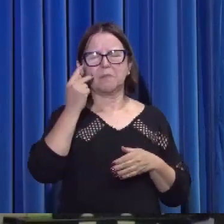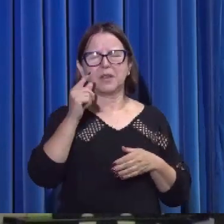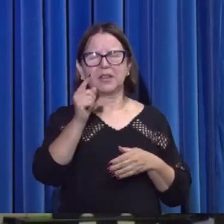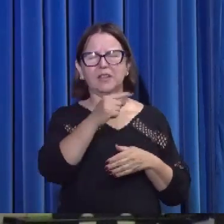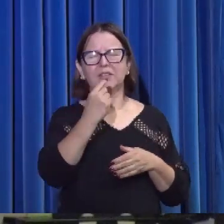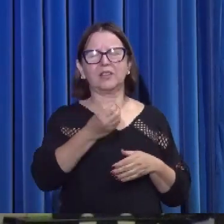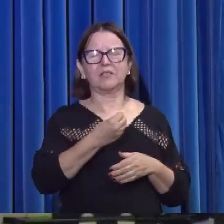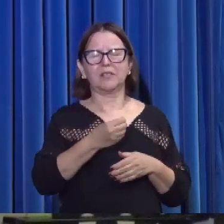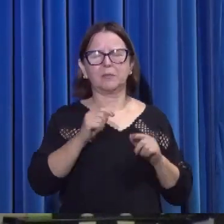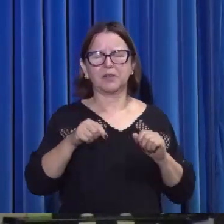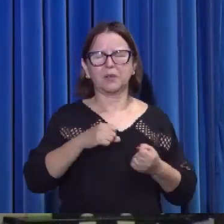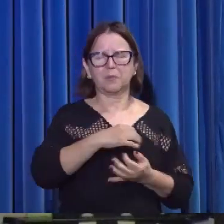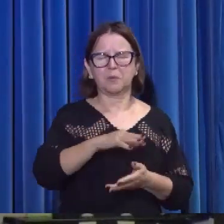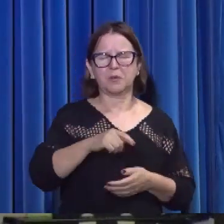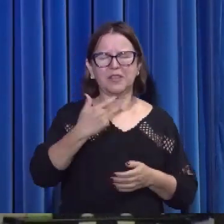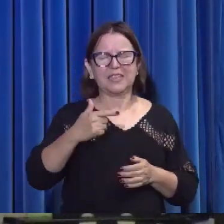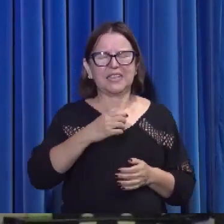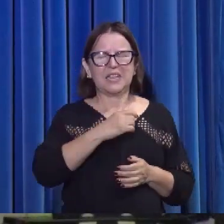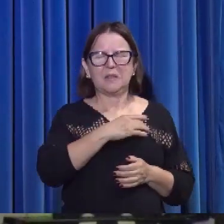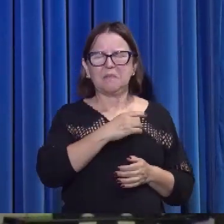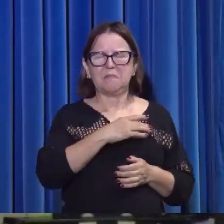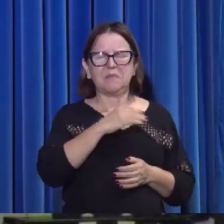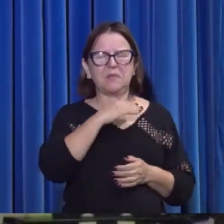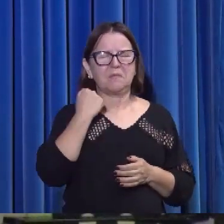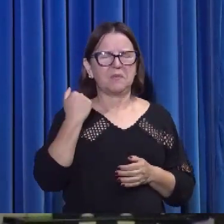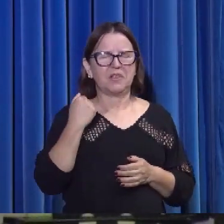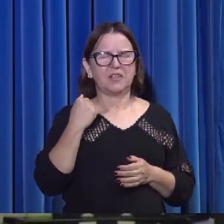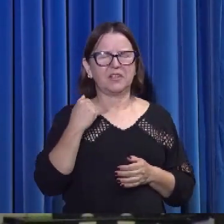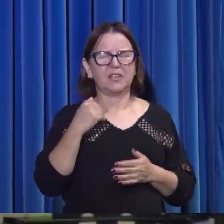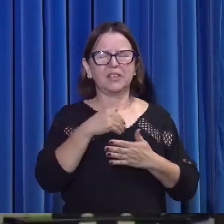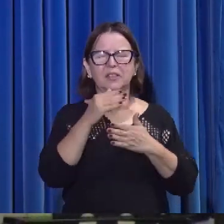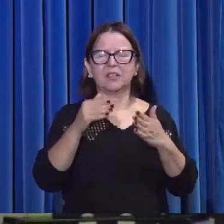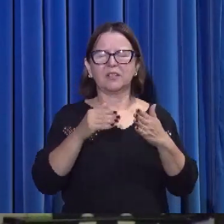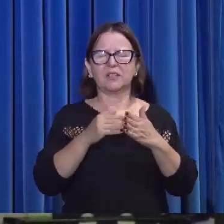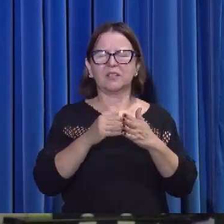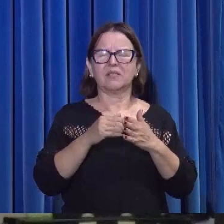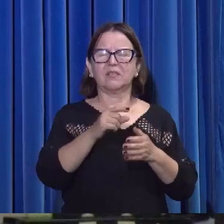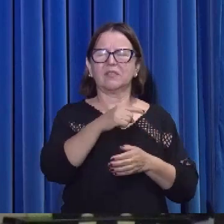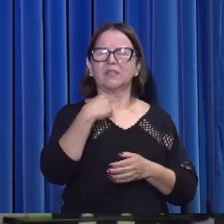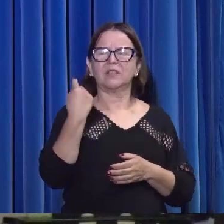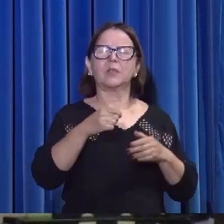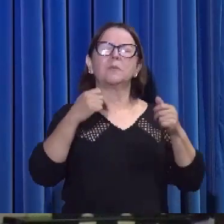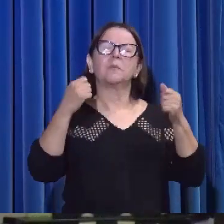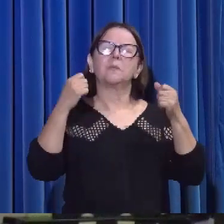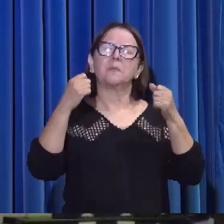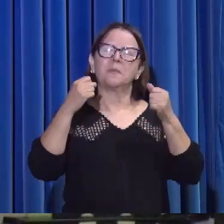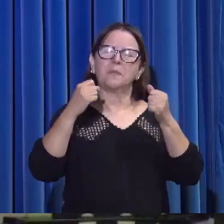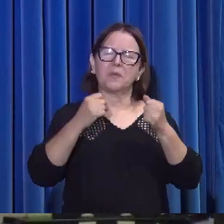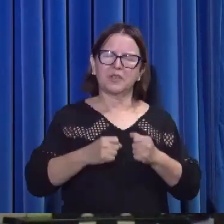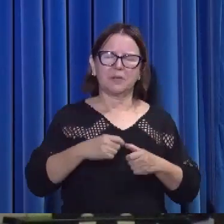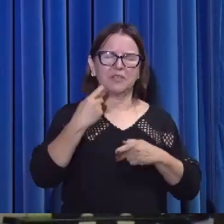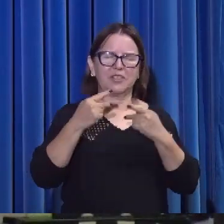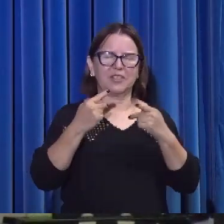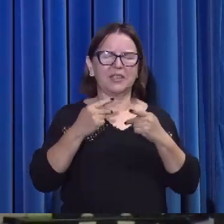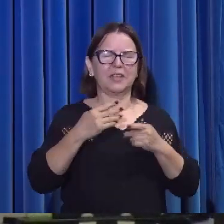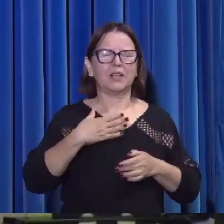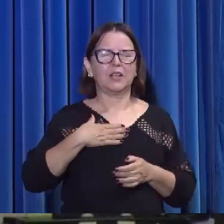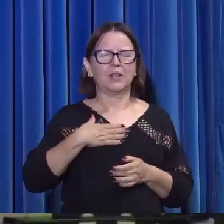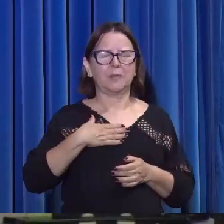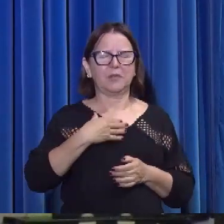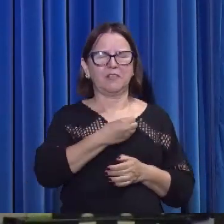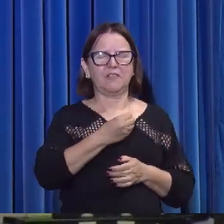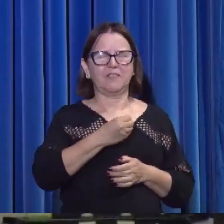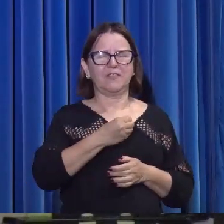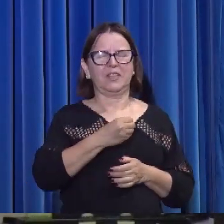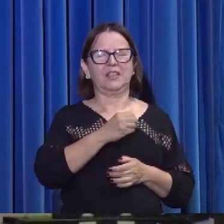sem medo, sem paura da morte. Cada um de nós aqui possamos dizer: o meu viver é Cristo e o morrer é lucro. Faz isso, Pai,